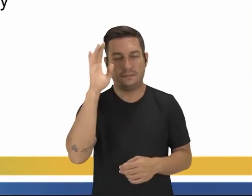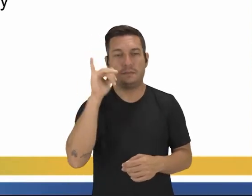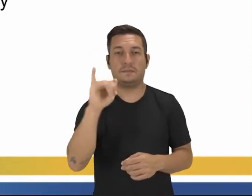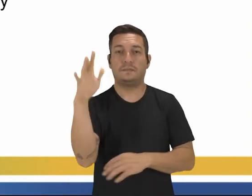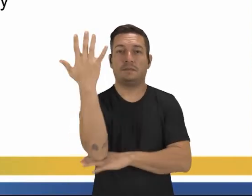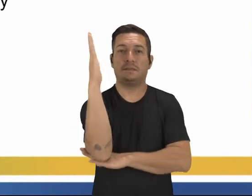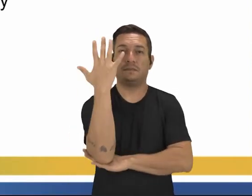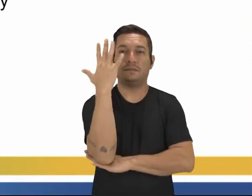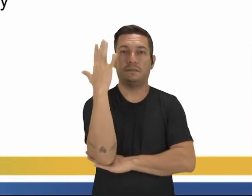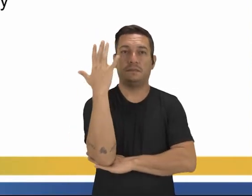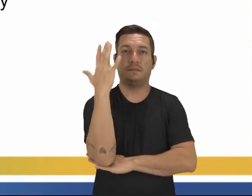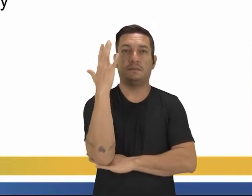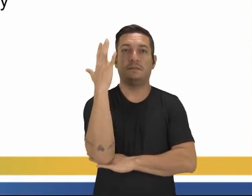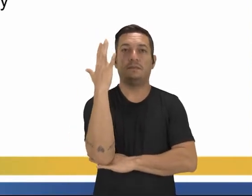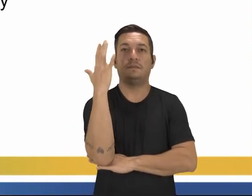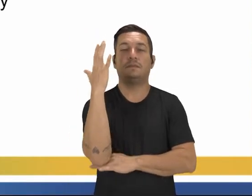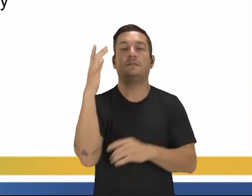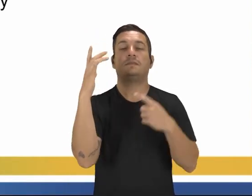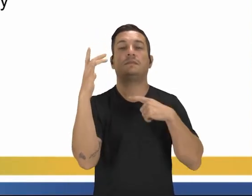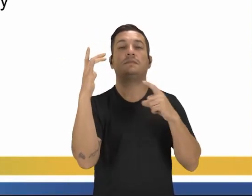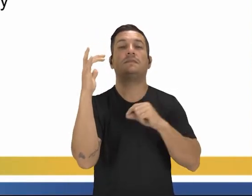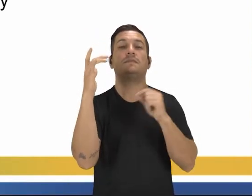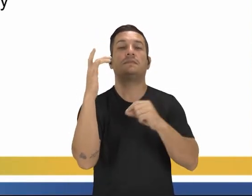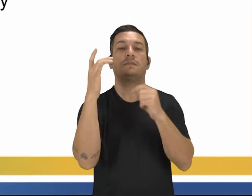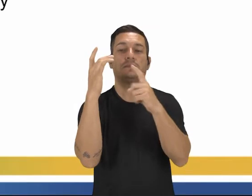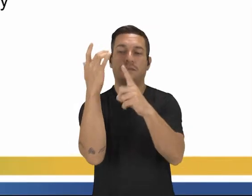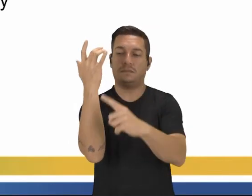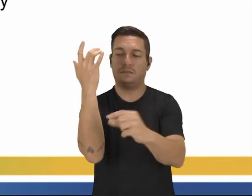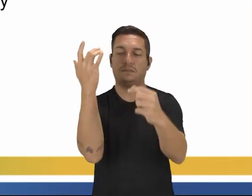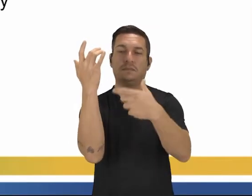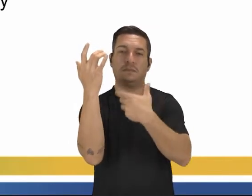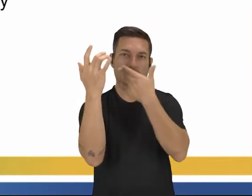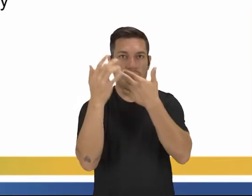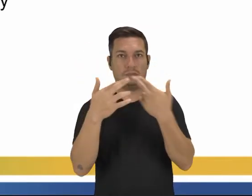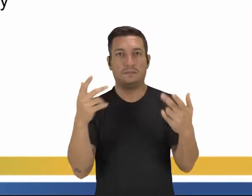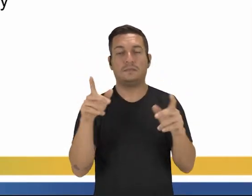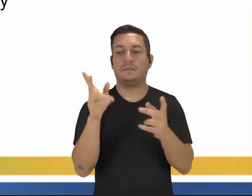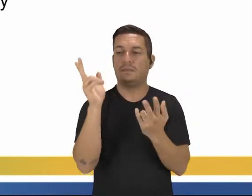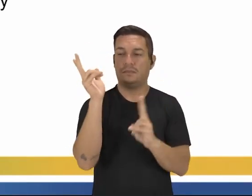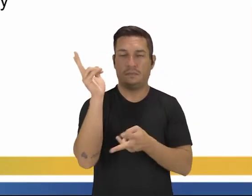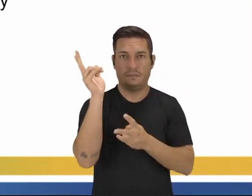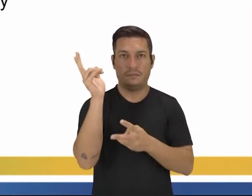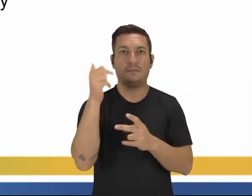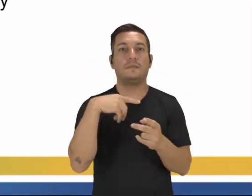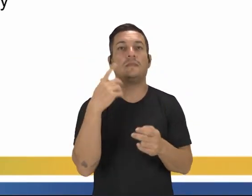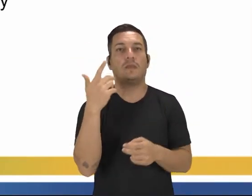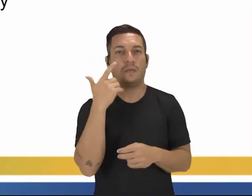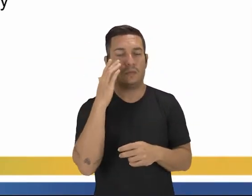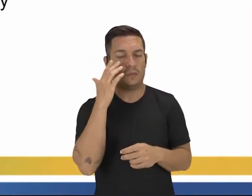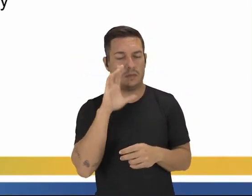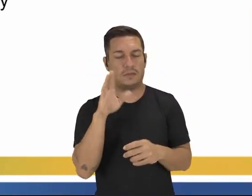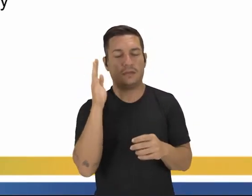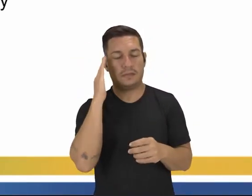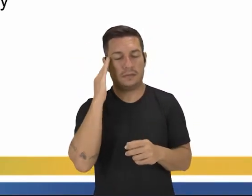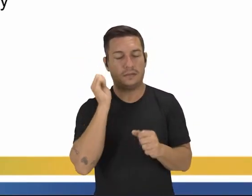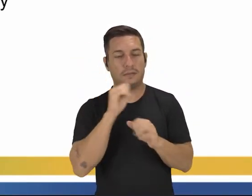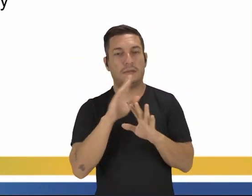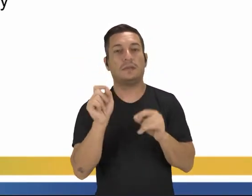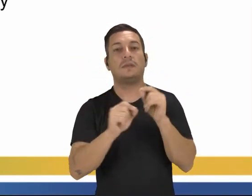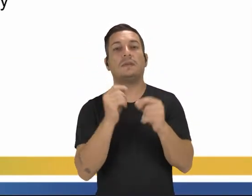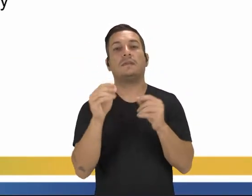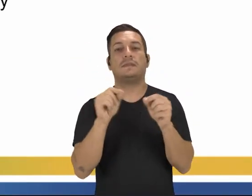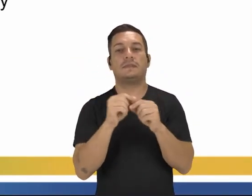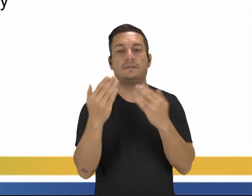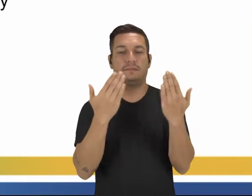ela tem os seus ramos, vão ser da mesma espécie. Ou seja, a gente consegue fazer essa assimilação. É fácil de imaginar que